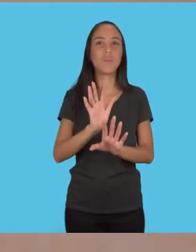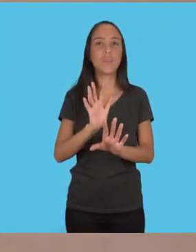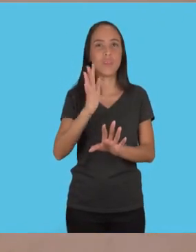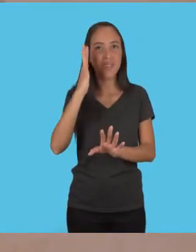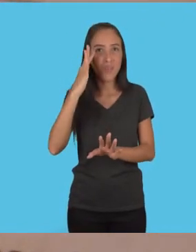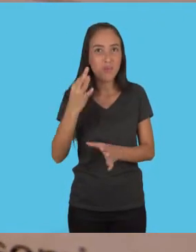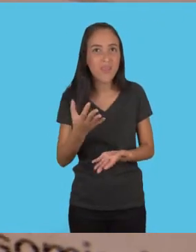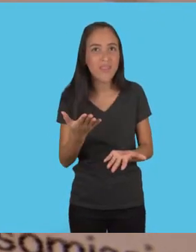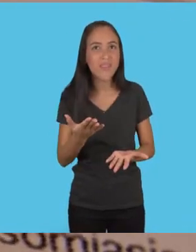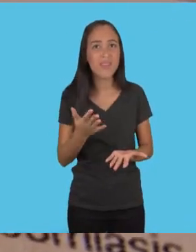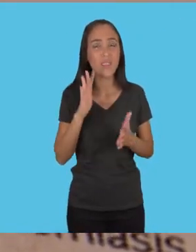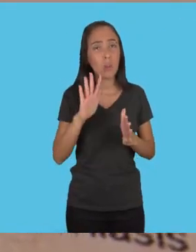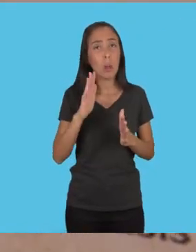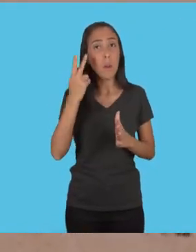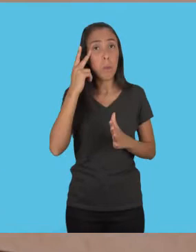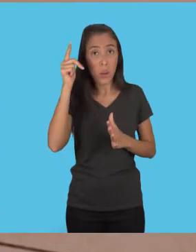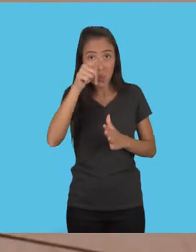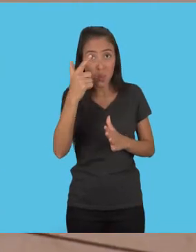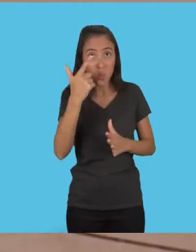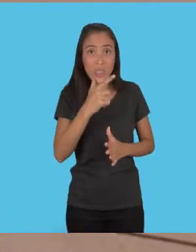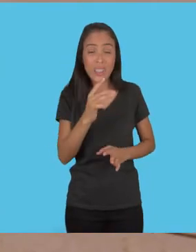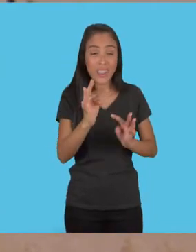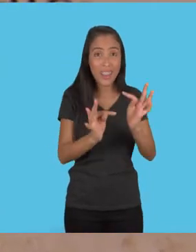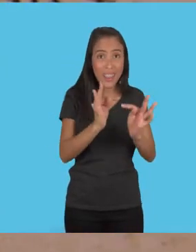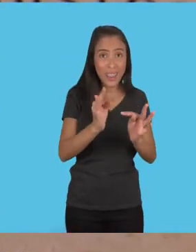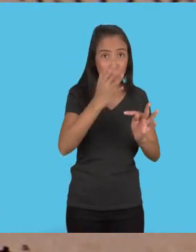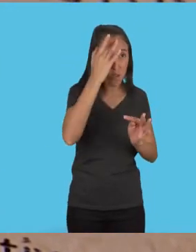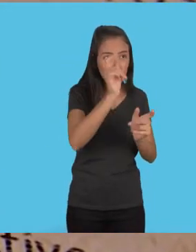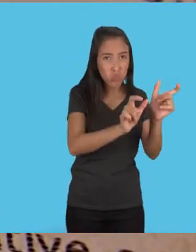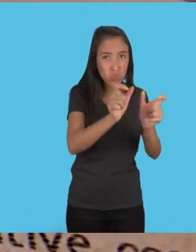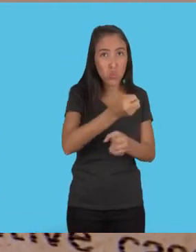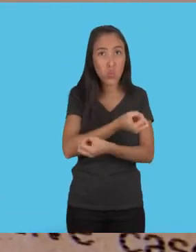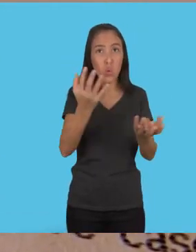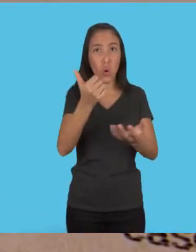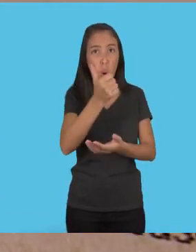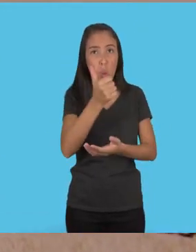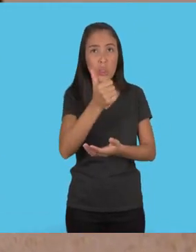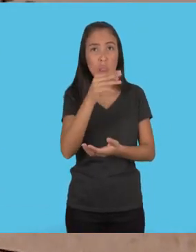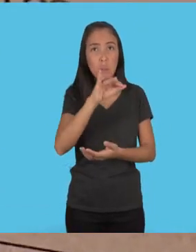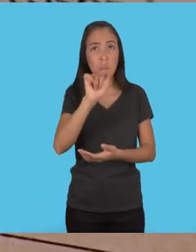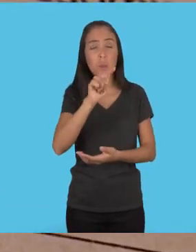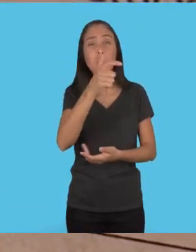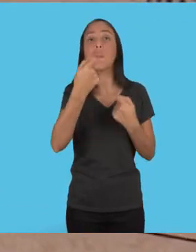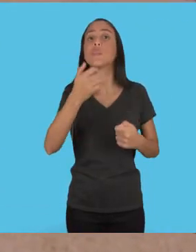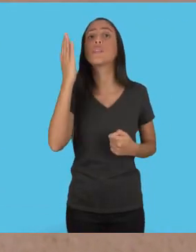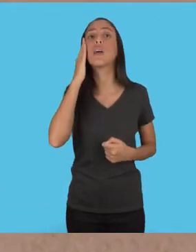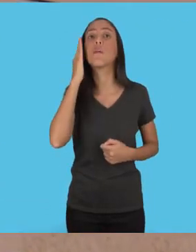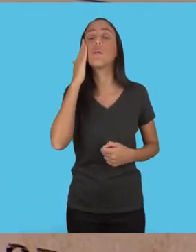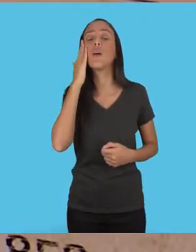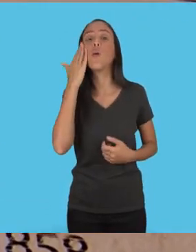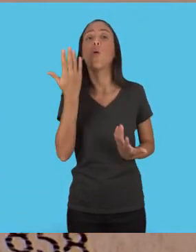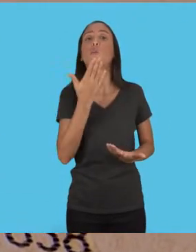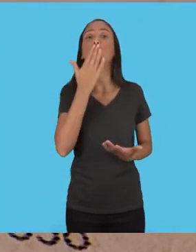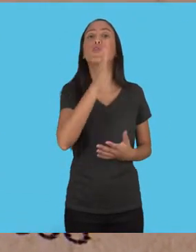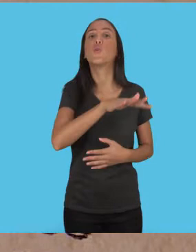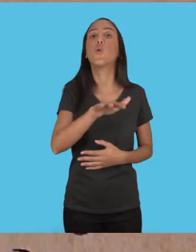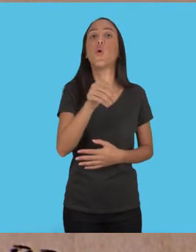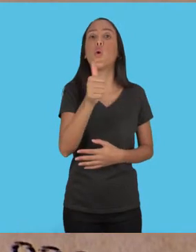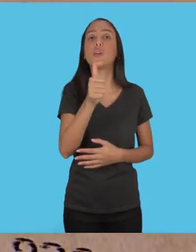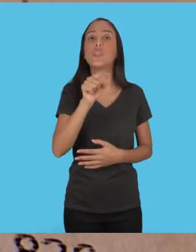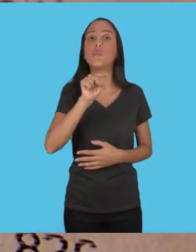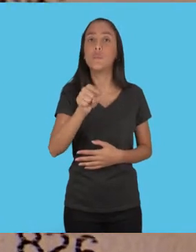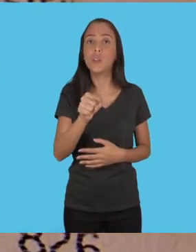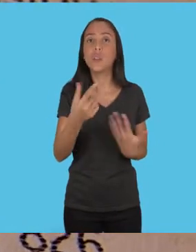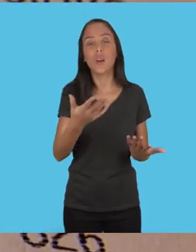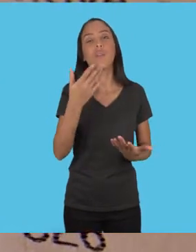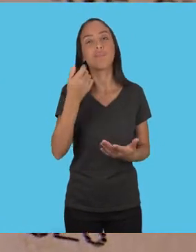Compreende? Mas para você tratar 11 mil, você precisa saber quem são esses 11 mil. Portanto, você tem que examinar os 200